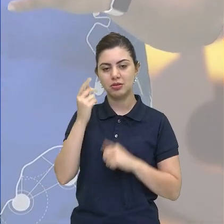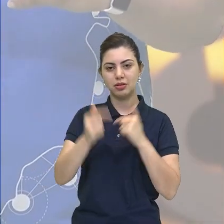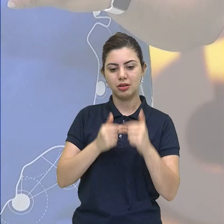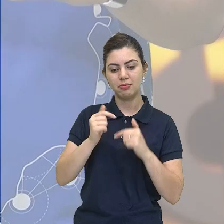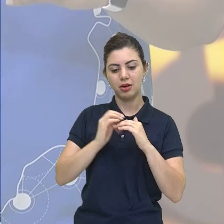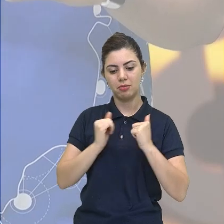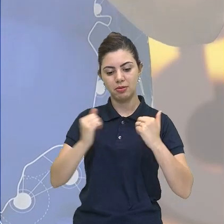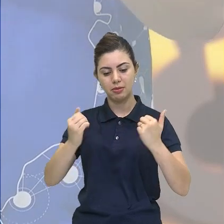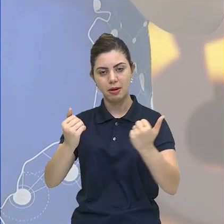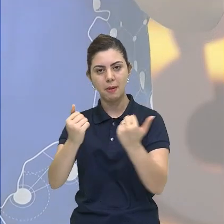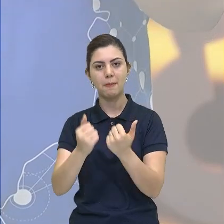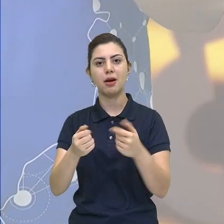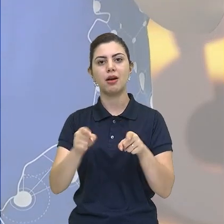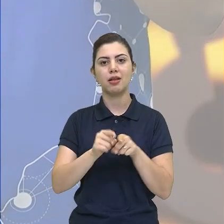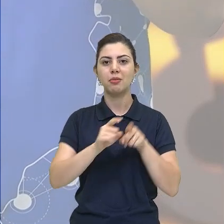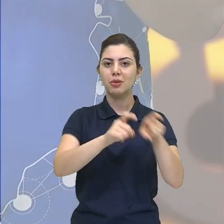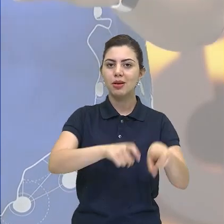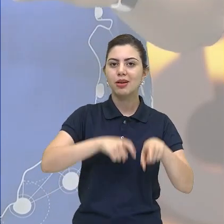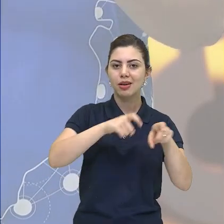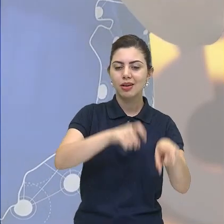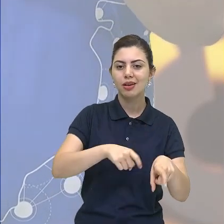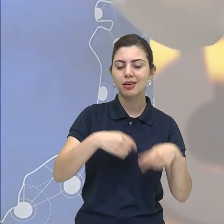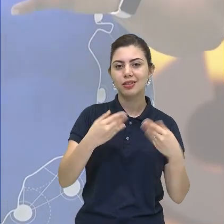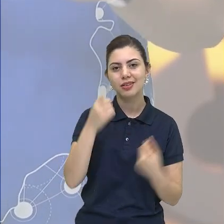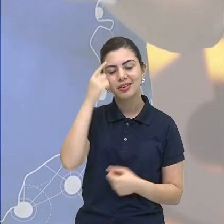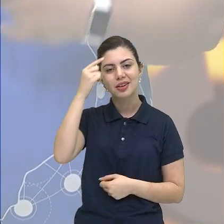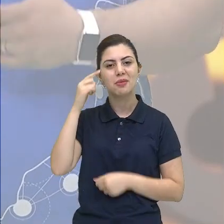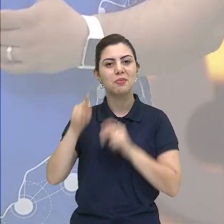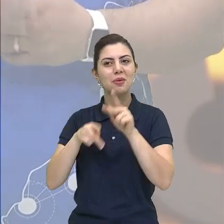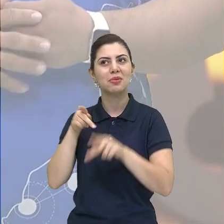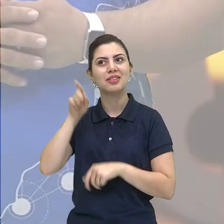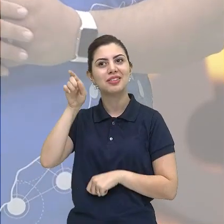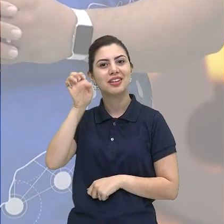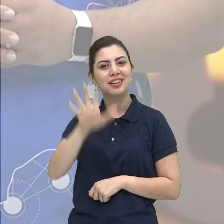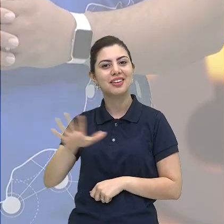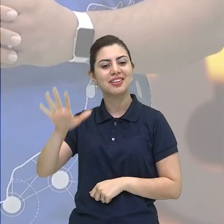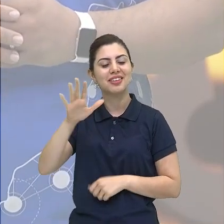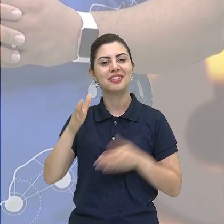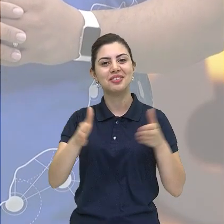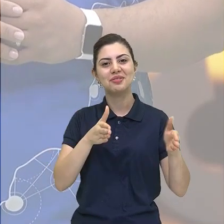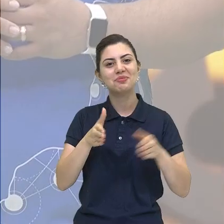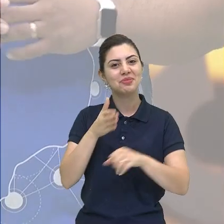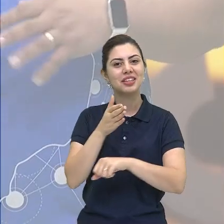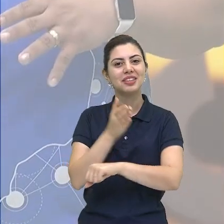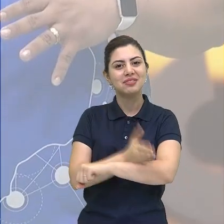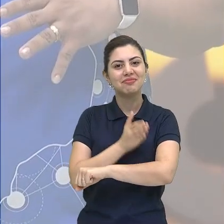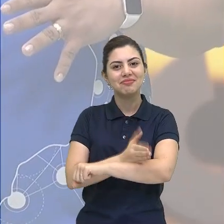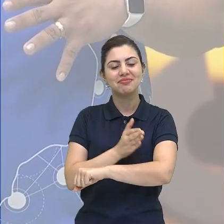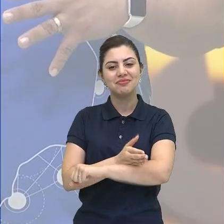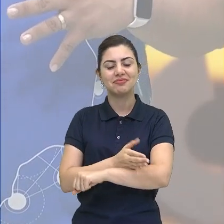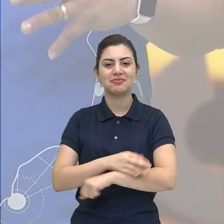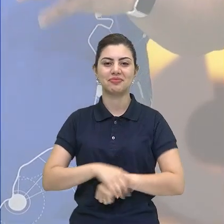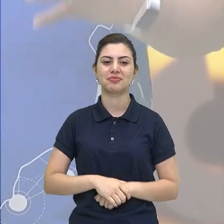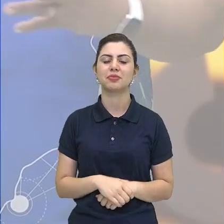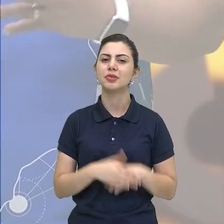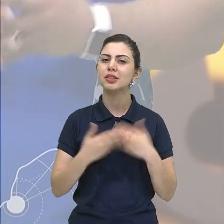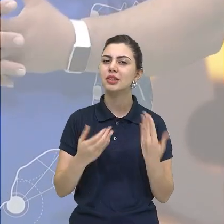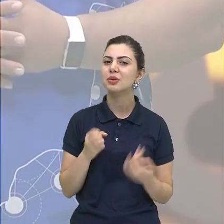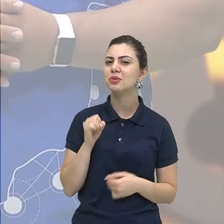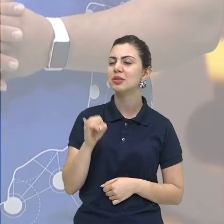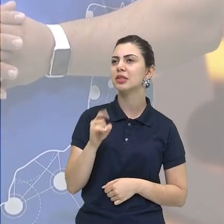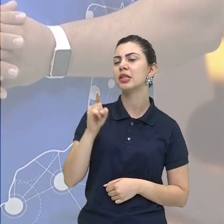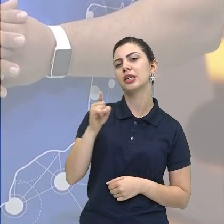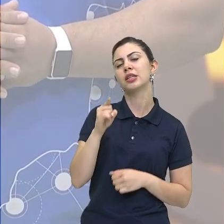lembra muito a população da Europa, principalmente durante o período medieval. Então, se eles também tinham